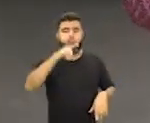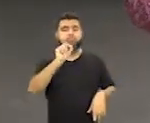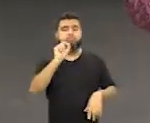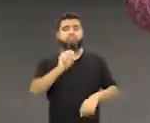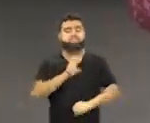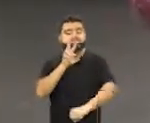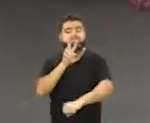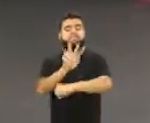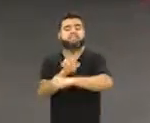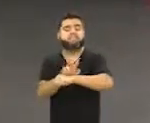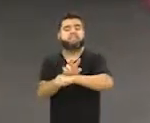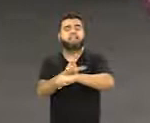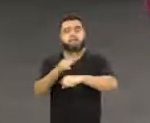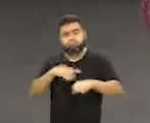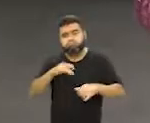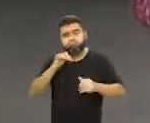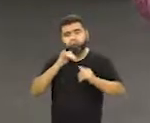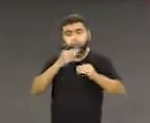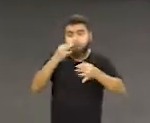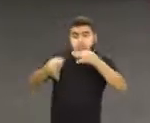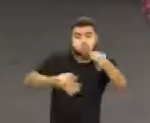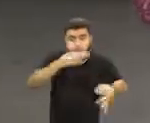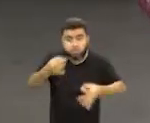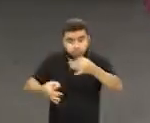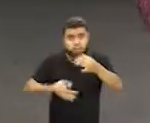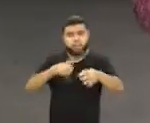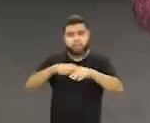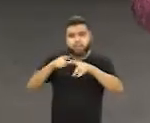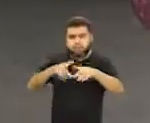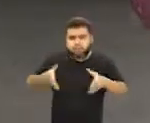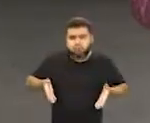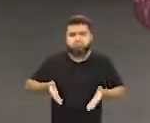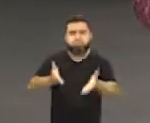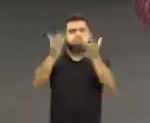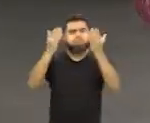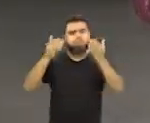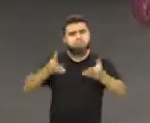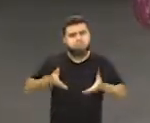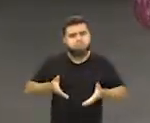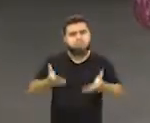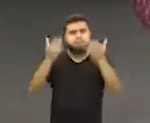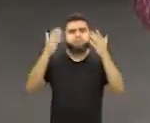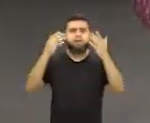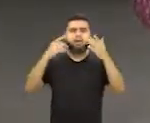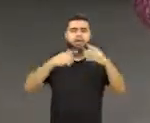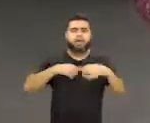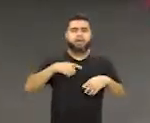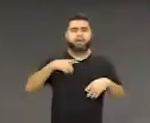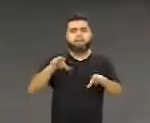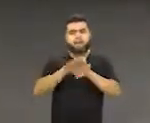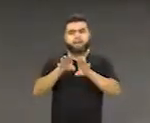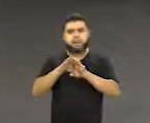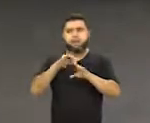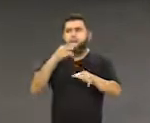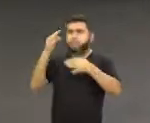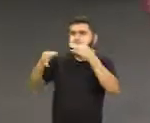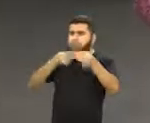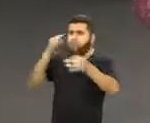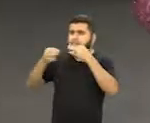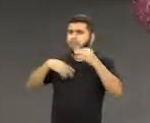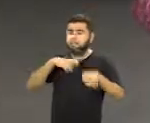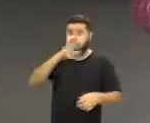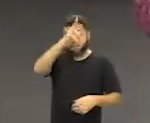Conselho Municipal, é fiscalizar, encaminhar e propor propostas de políticas públicas para que o governo